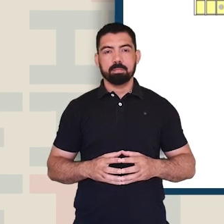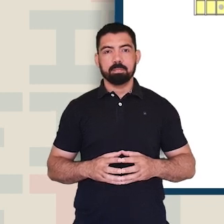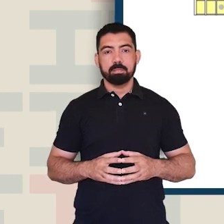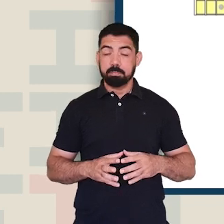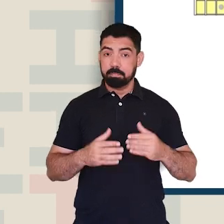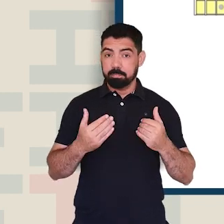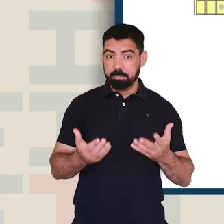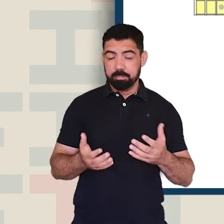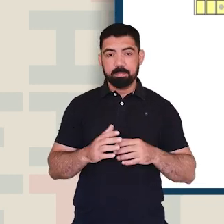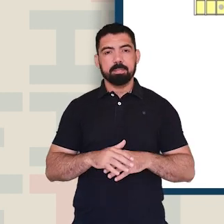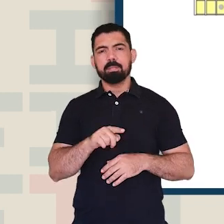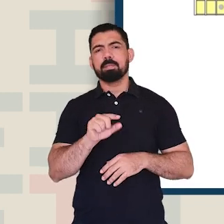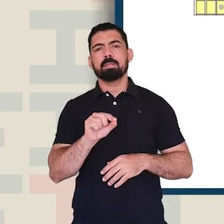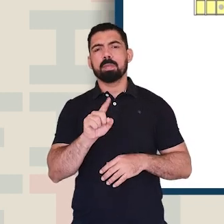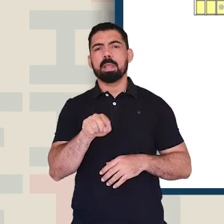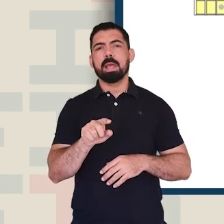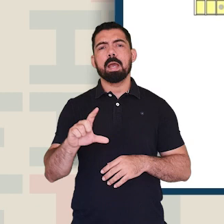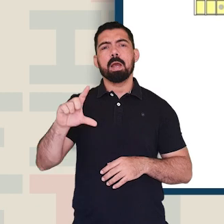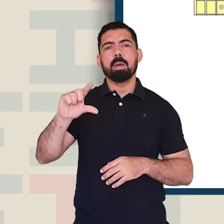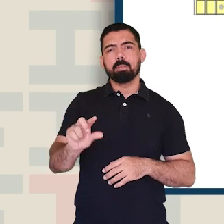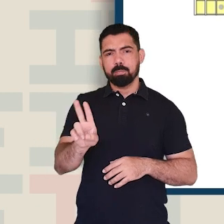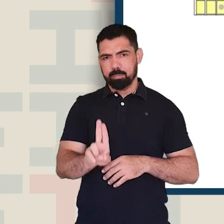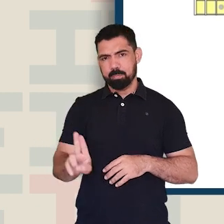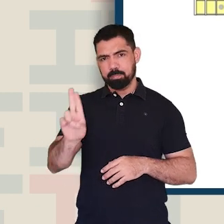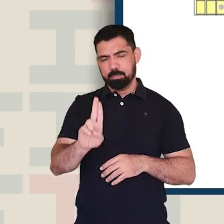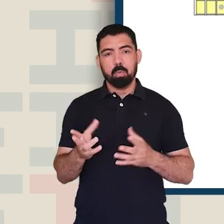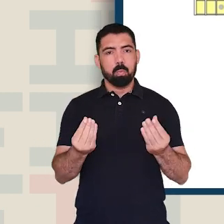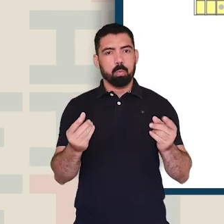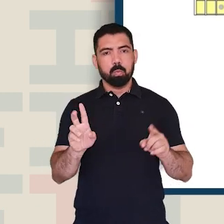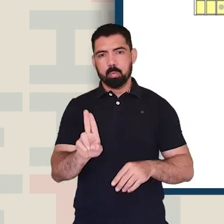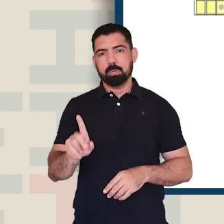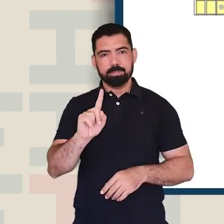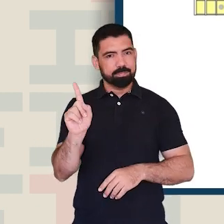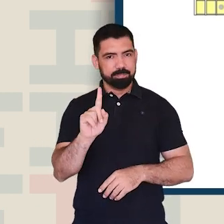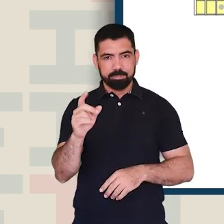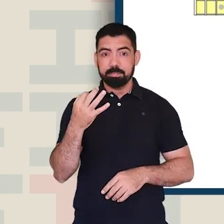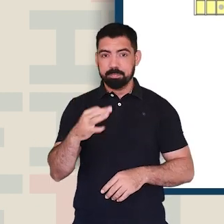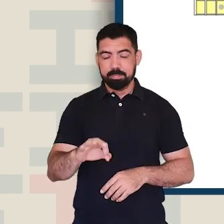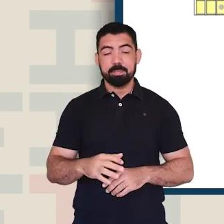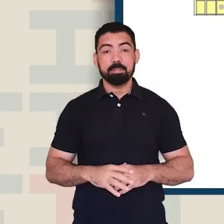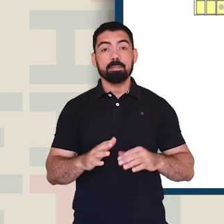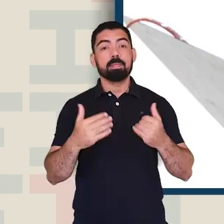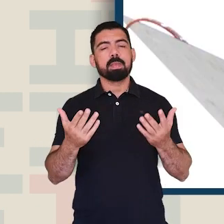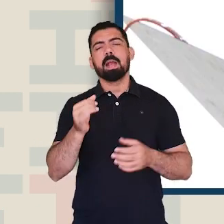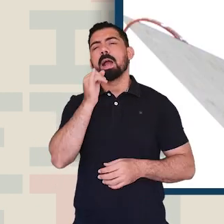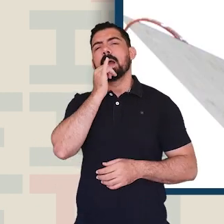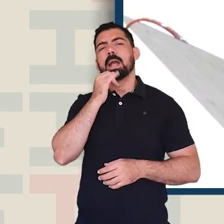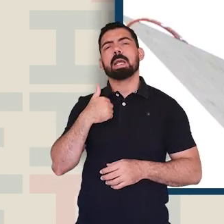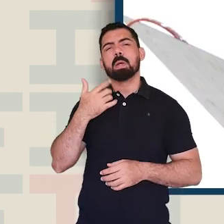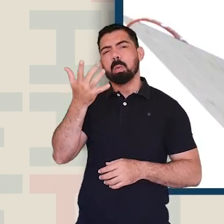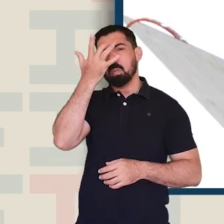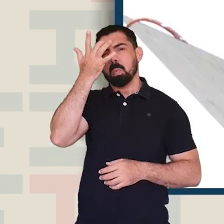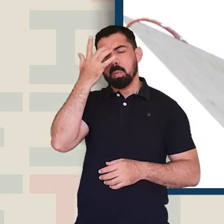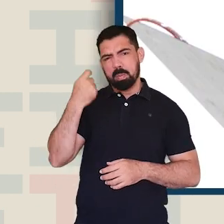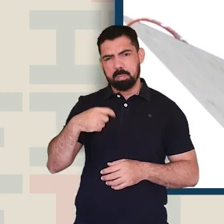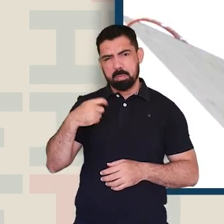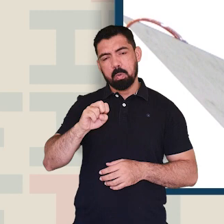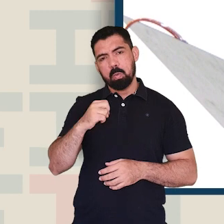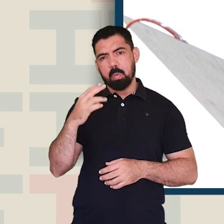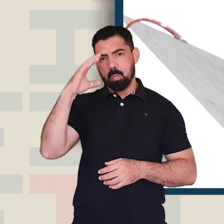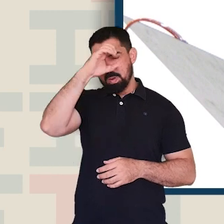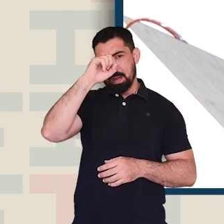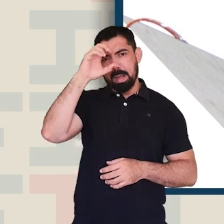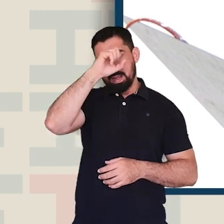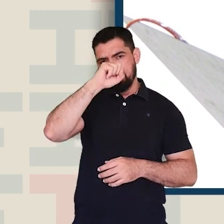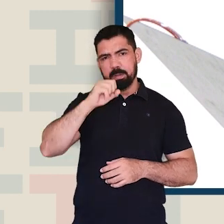Tá? Então, esse é um menos usado, né? Não é tão usado. Então, assim, eu vou ter que decorar ou